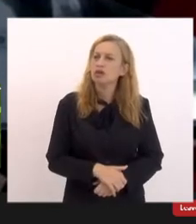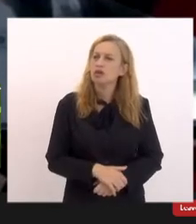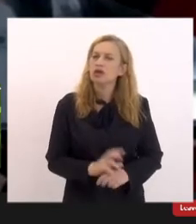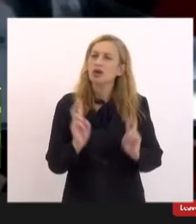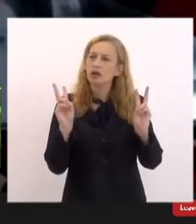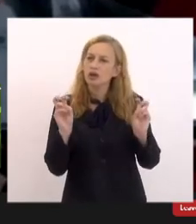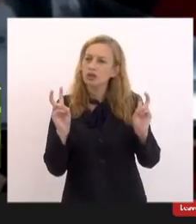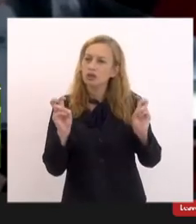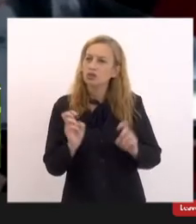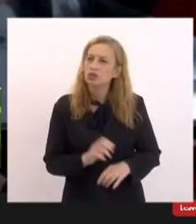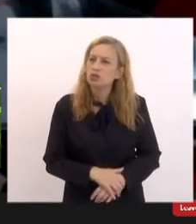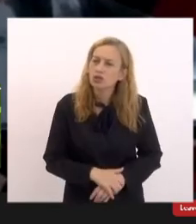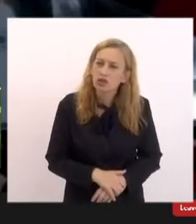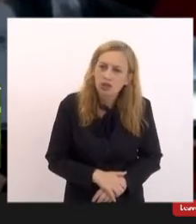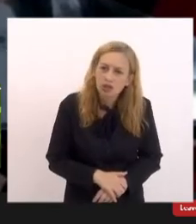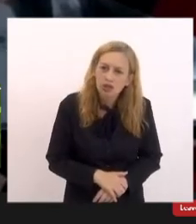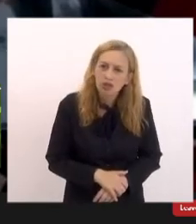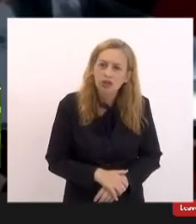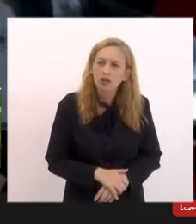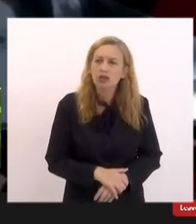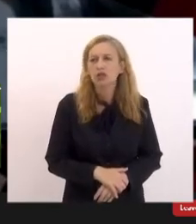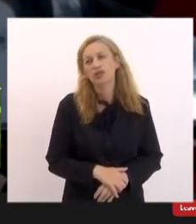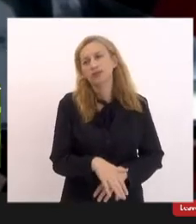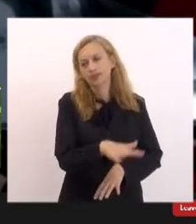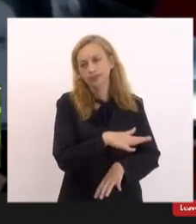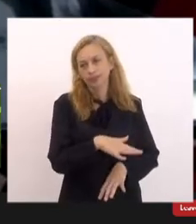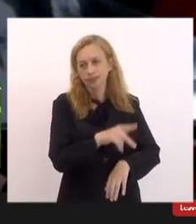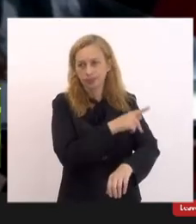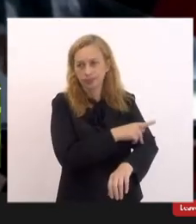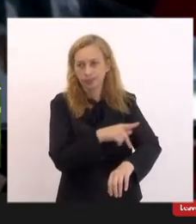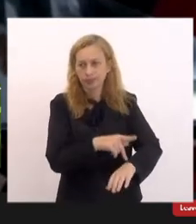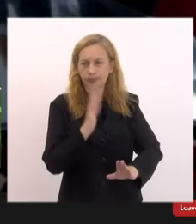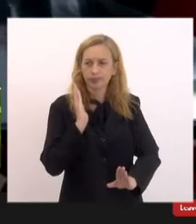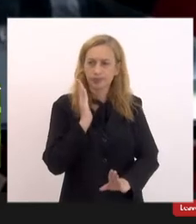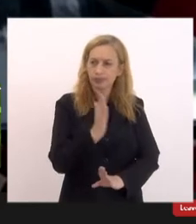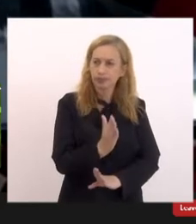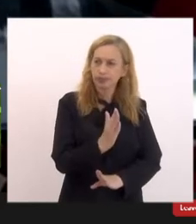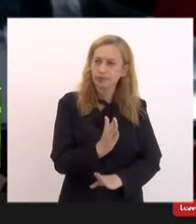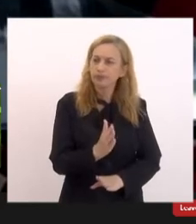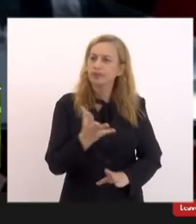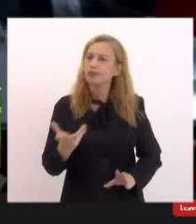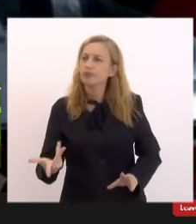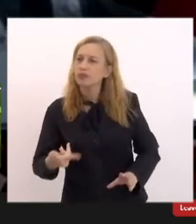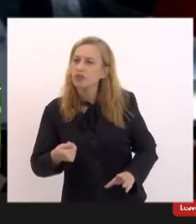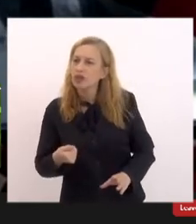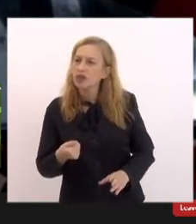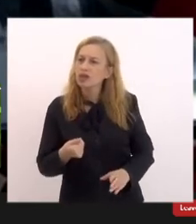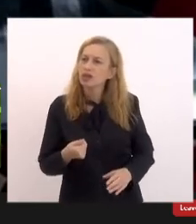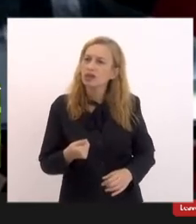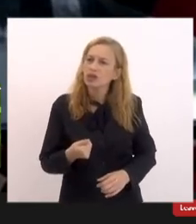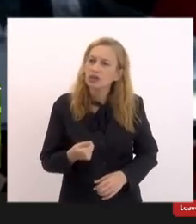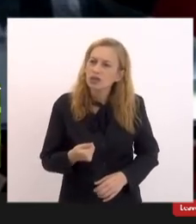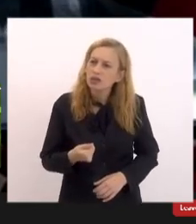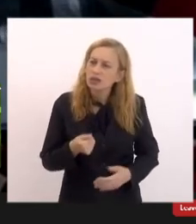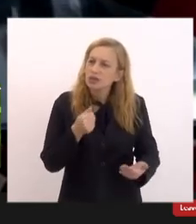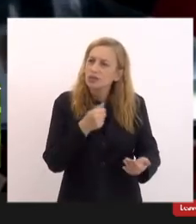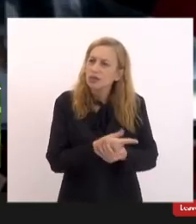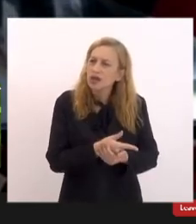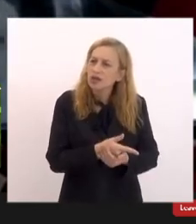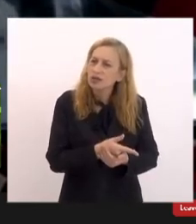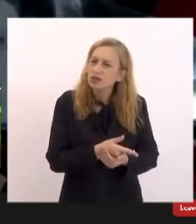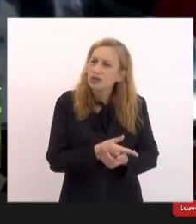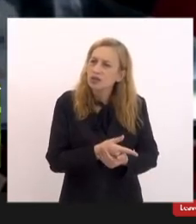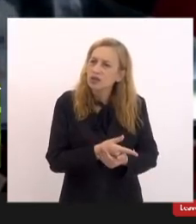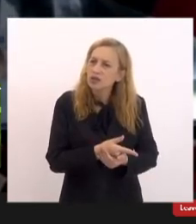tratar não da atividade pedagógica diretamente, como que a gente poderia enquadrar dentro do pagamento